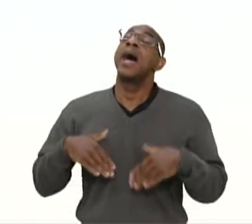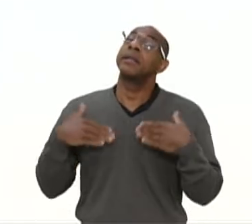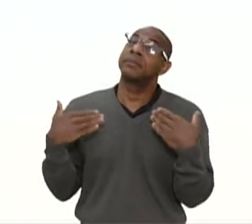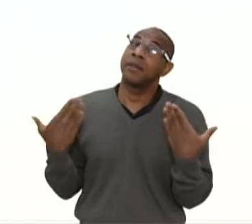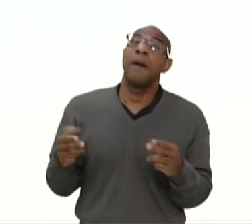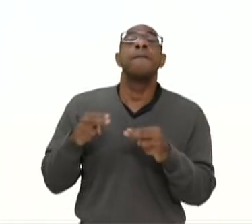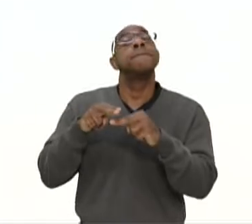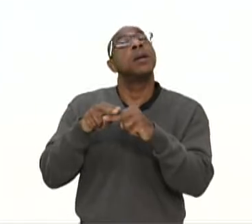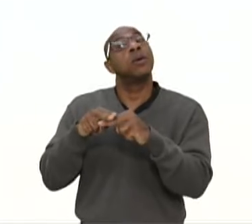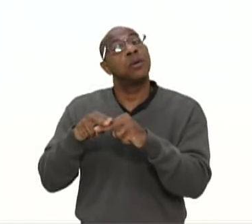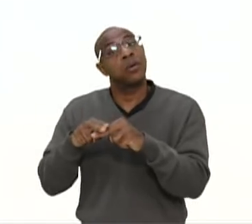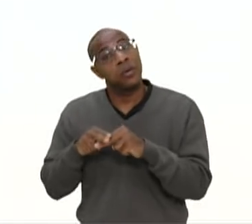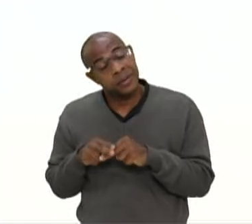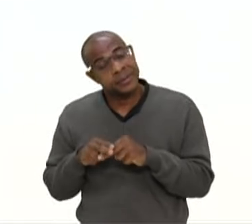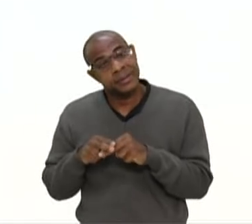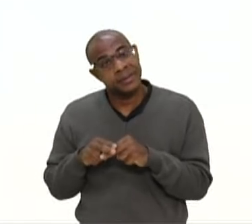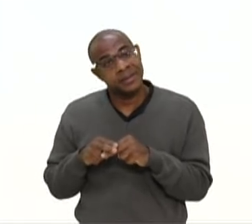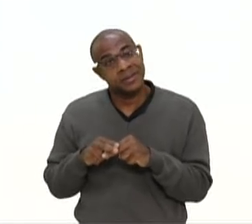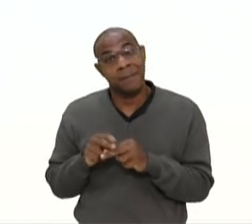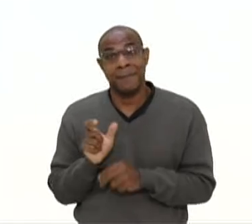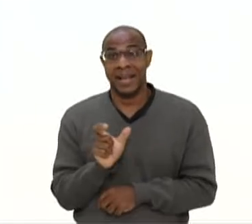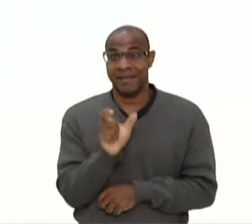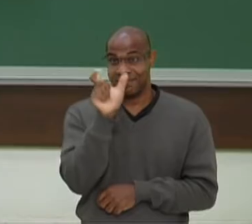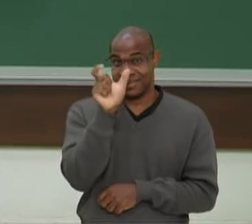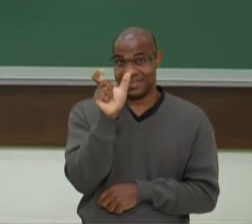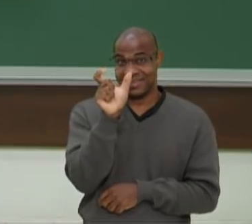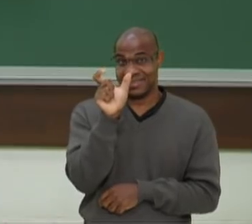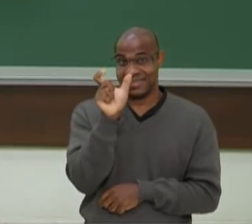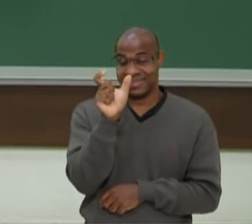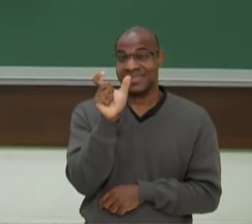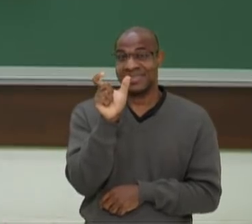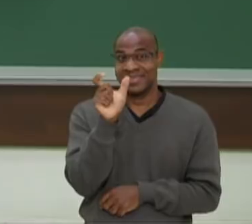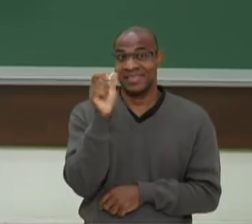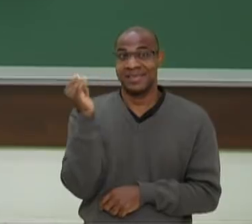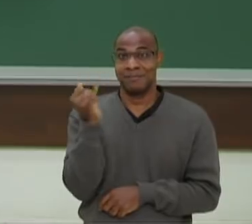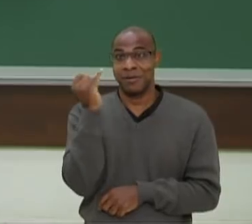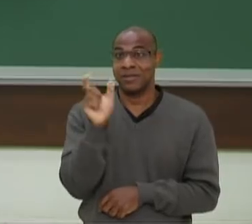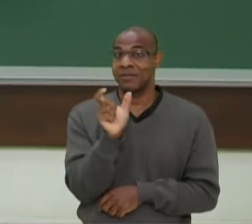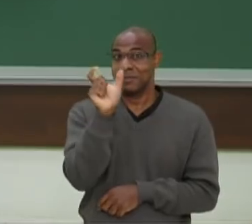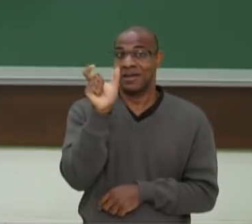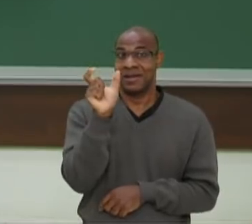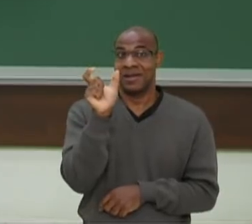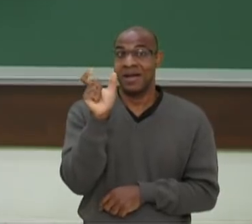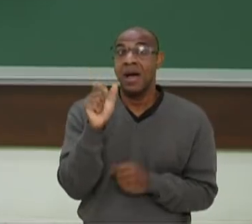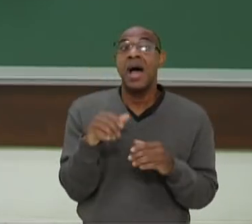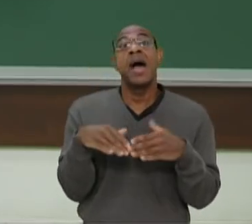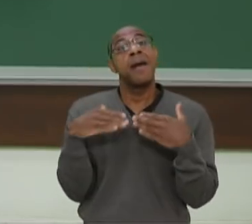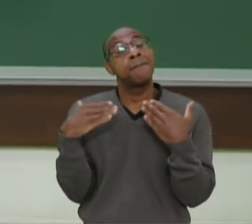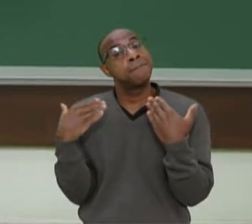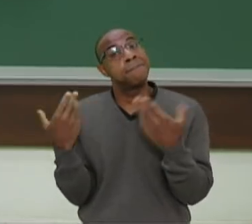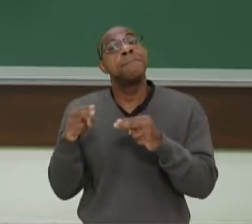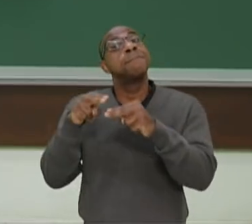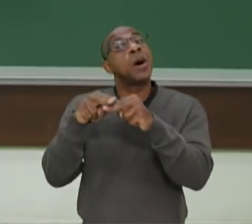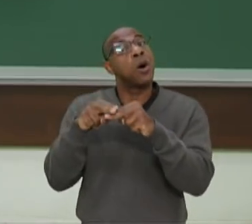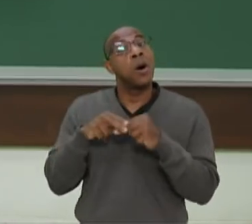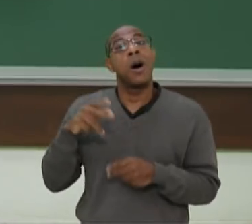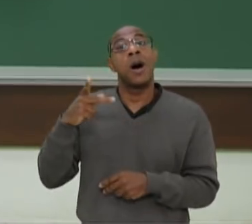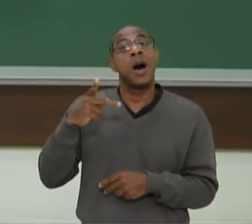Portanto, olha a minha palavrinha mágica que está me conduzindo para o final desse texto.